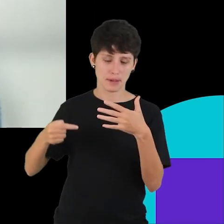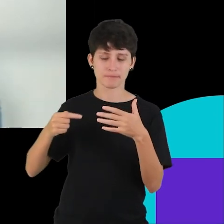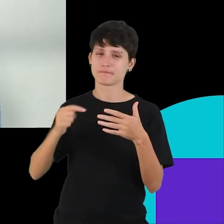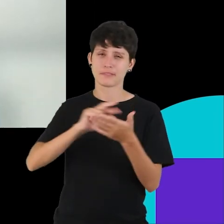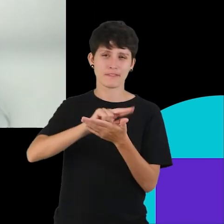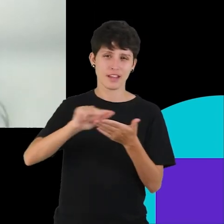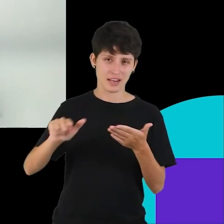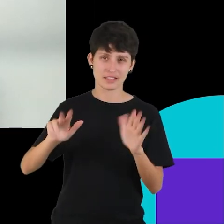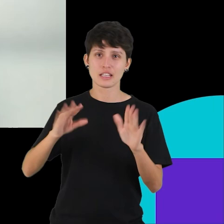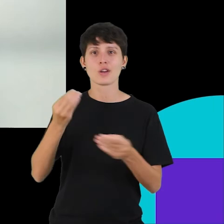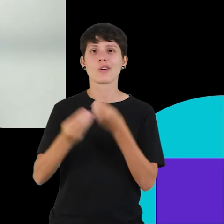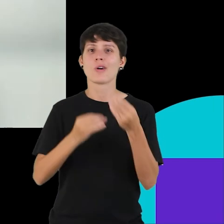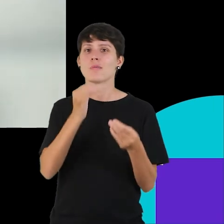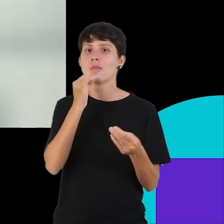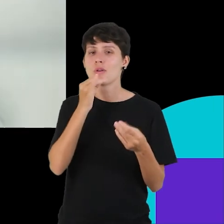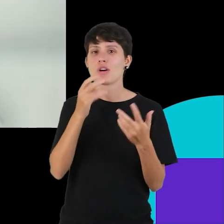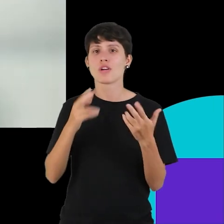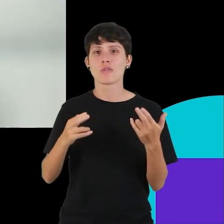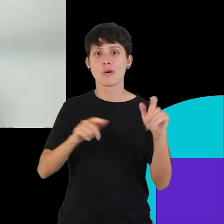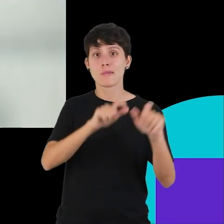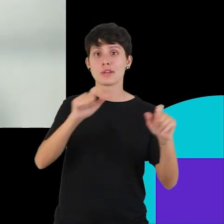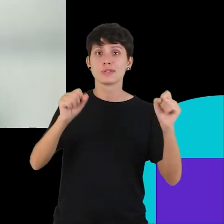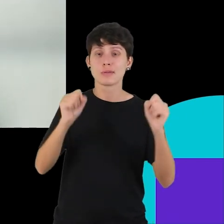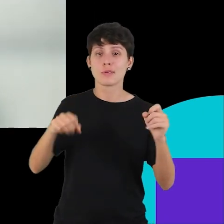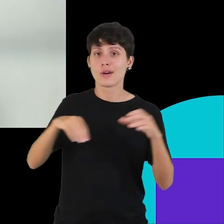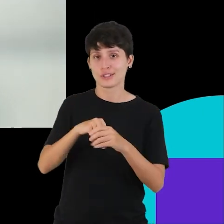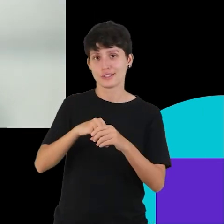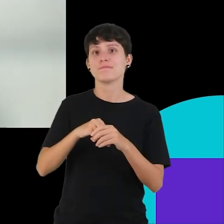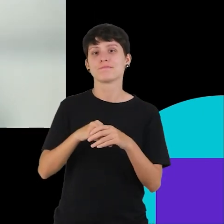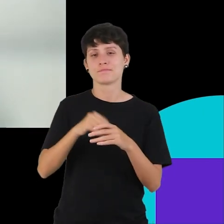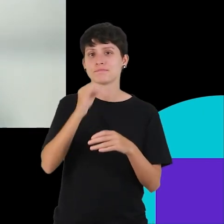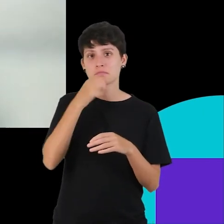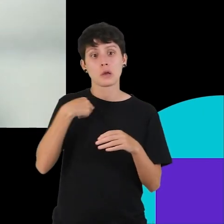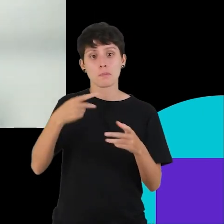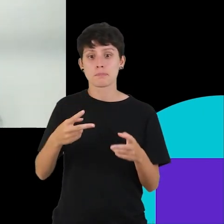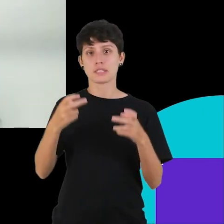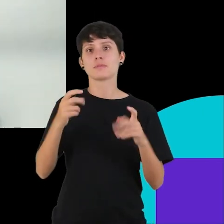ainda. Então, aí o que eu percebo é que a gente tem muitas variáveis a